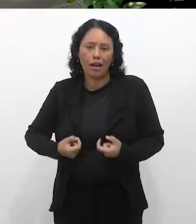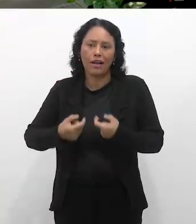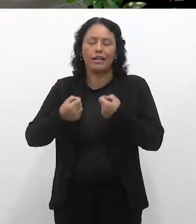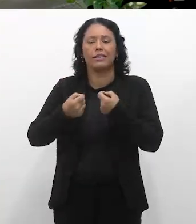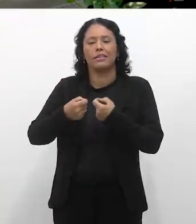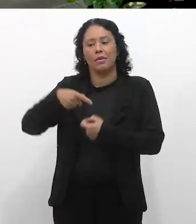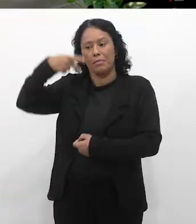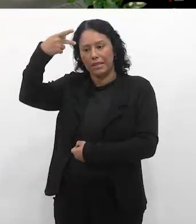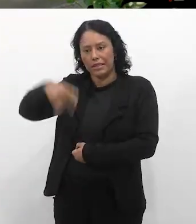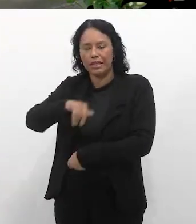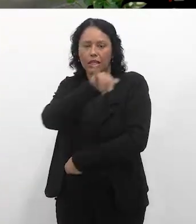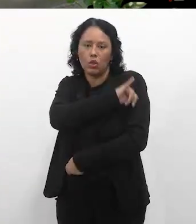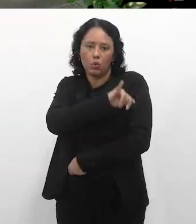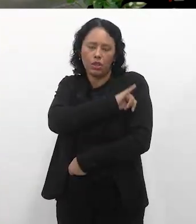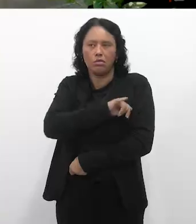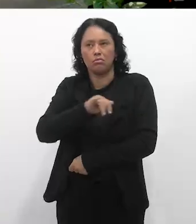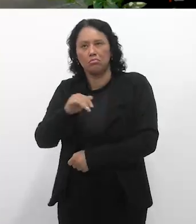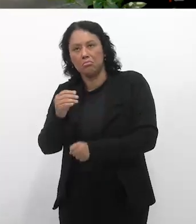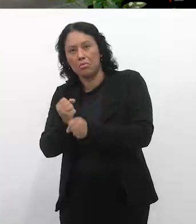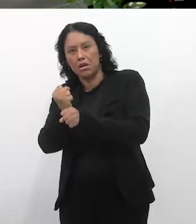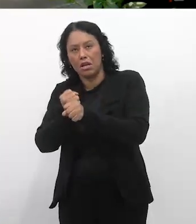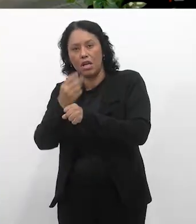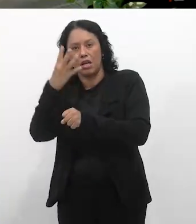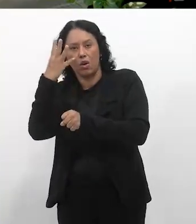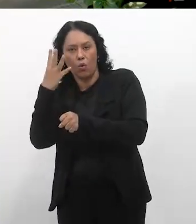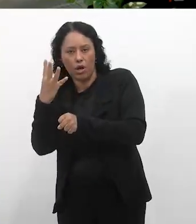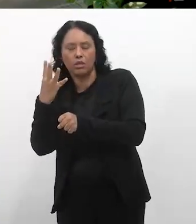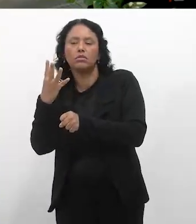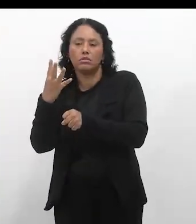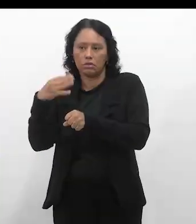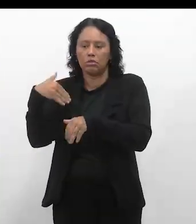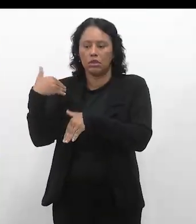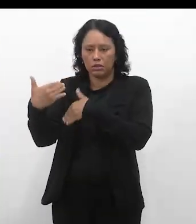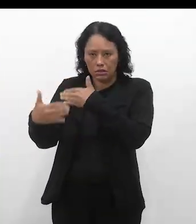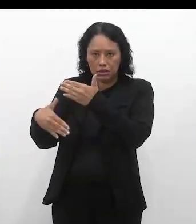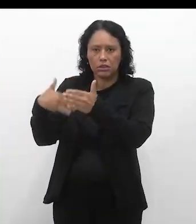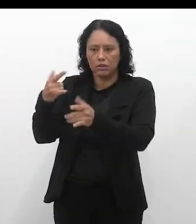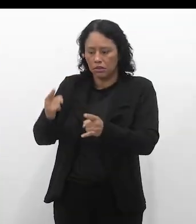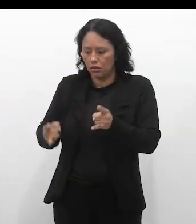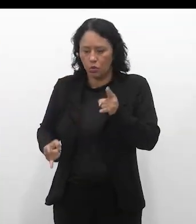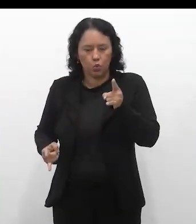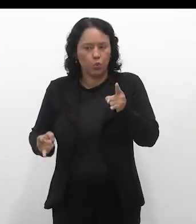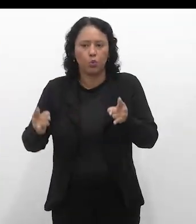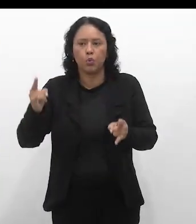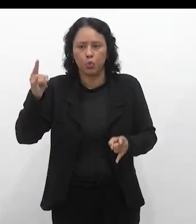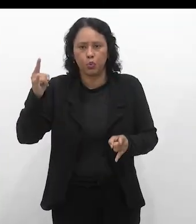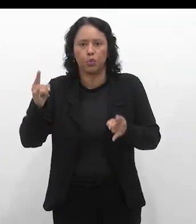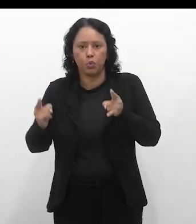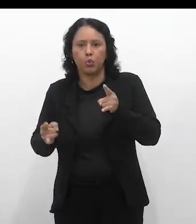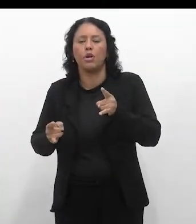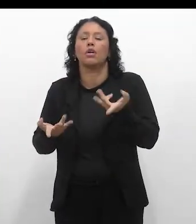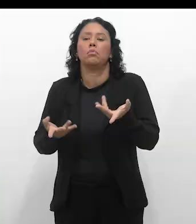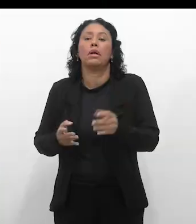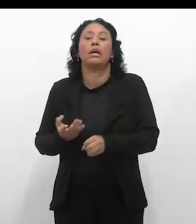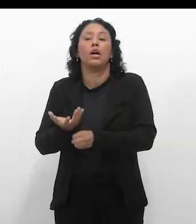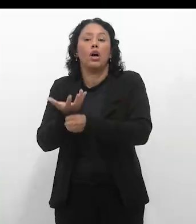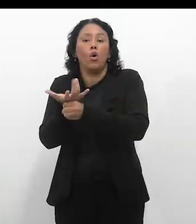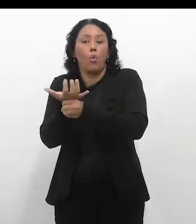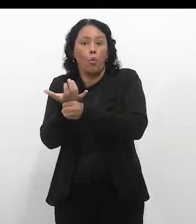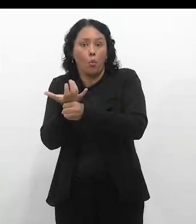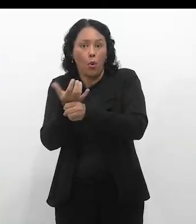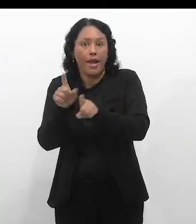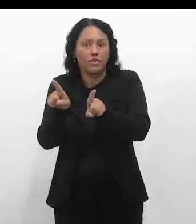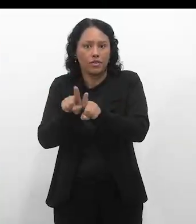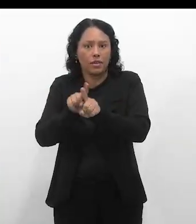Rio que tem um robô. Tem já 3, 4 anos. É um trabalho do professor Damião para levar o robô para a UERJ e tem